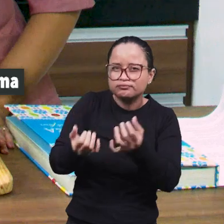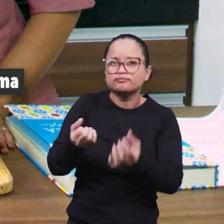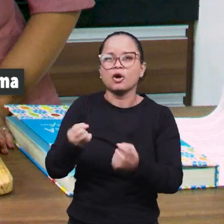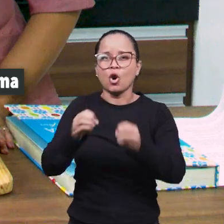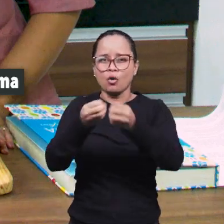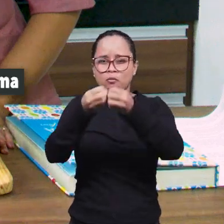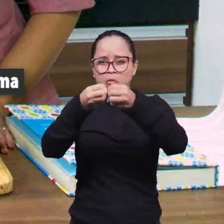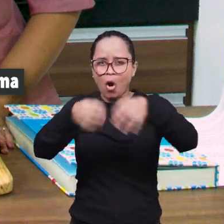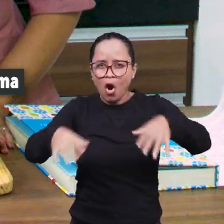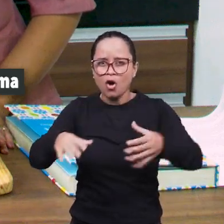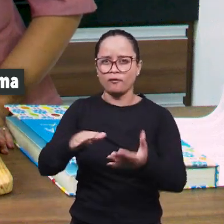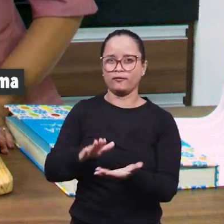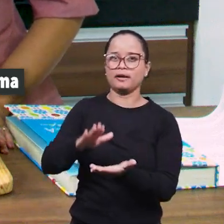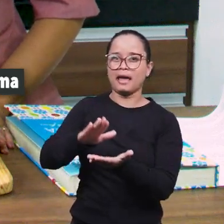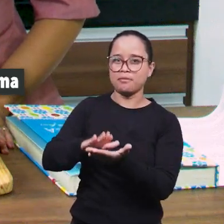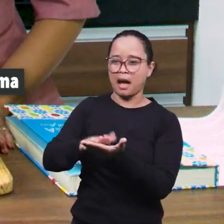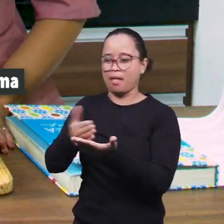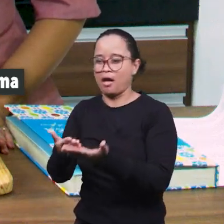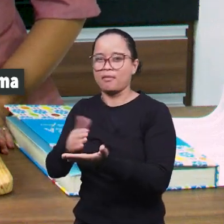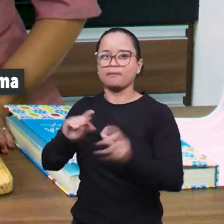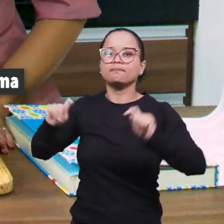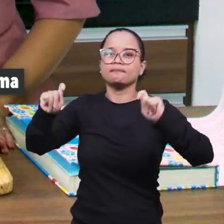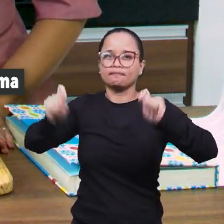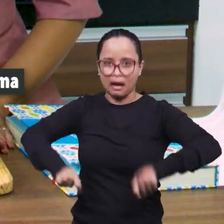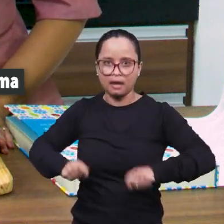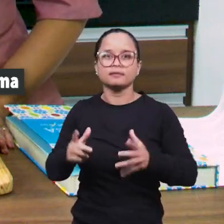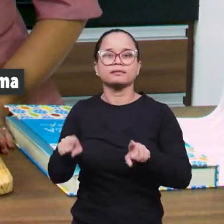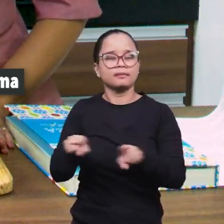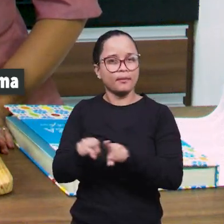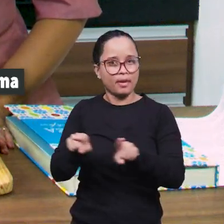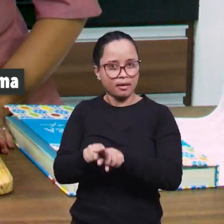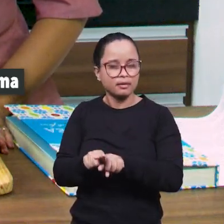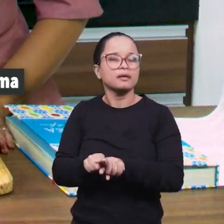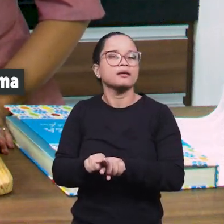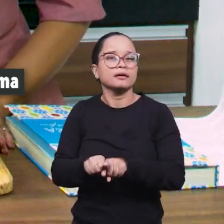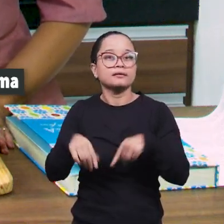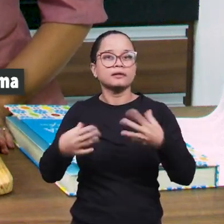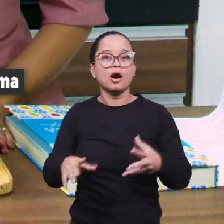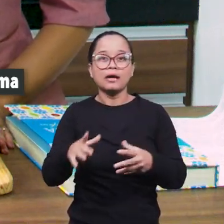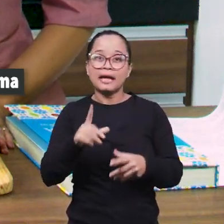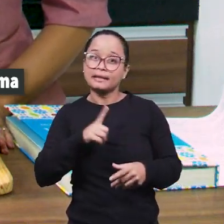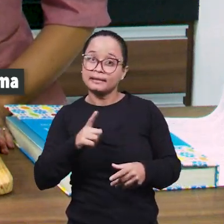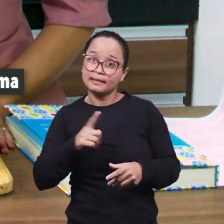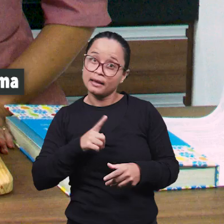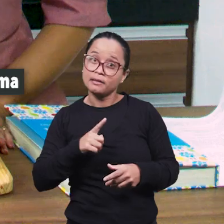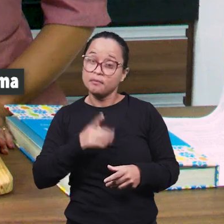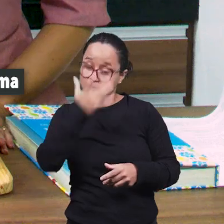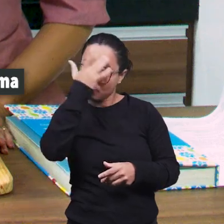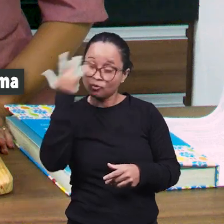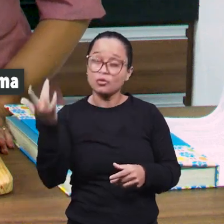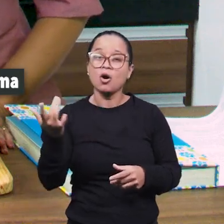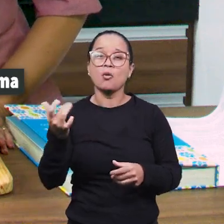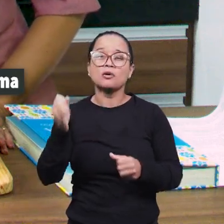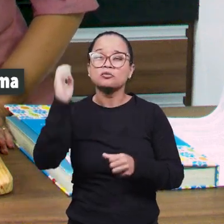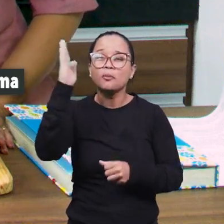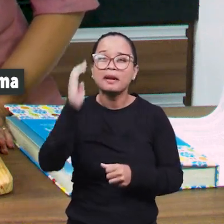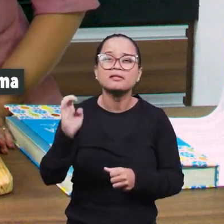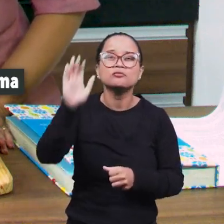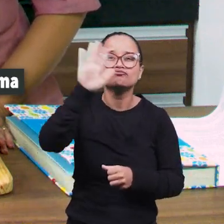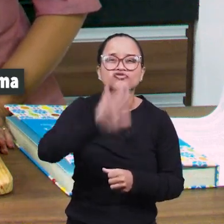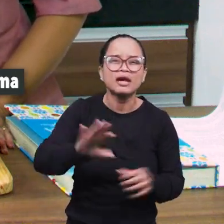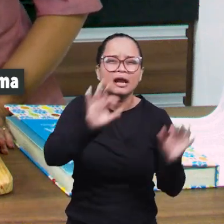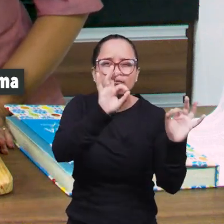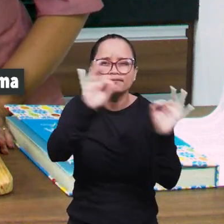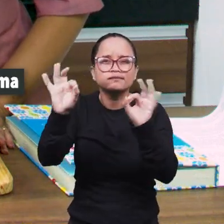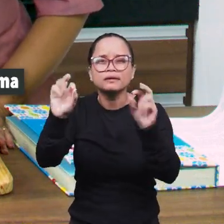for. A gente sabe que tem gente assistindo a gente do Brasil todo e do mundo, né? E de todos os gostos, né? Exatamente. A gente sabe que nossos